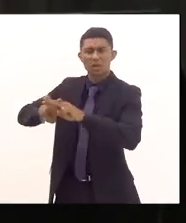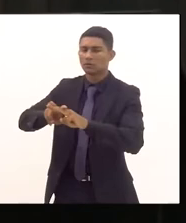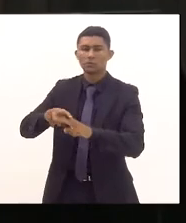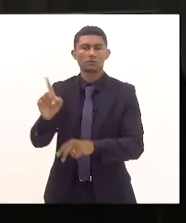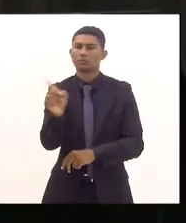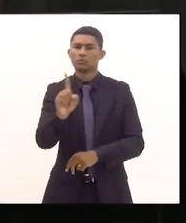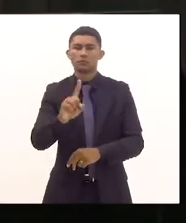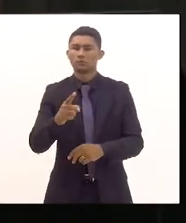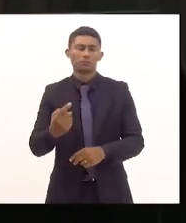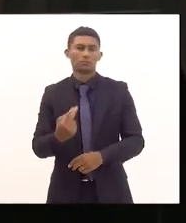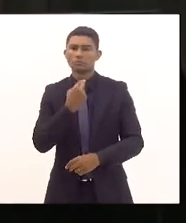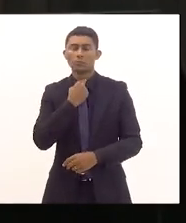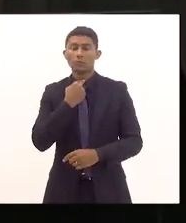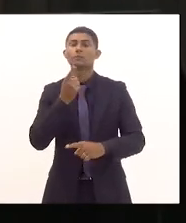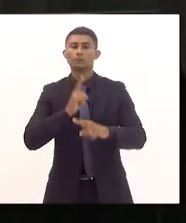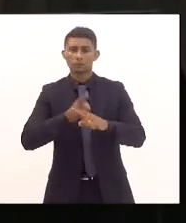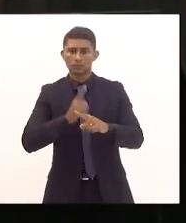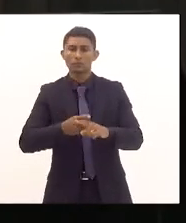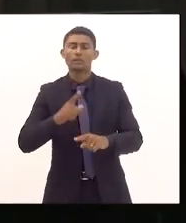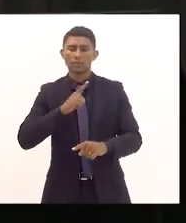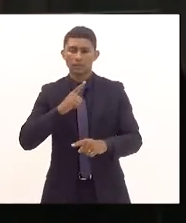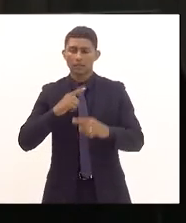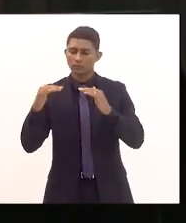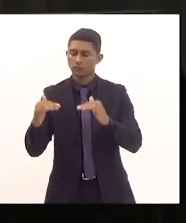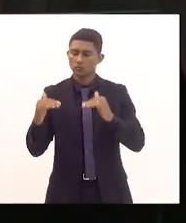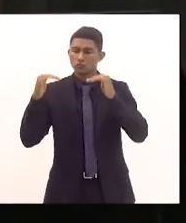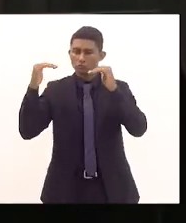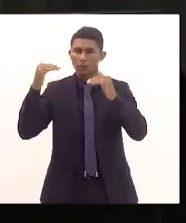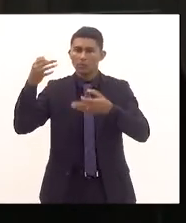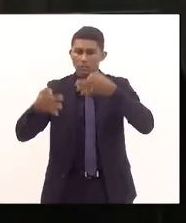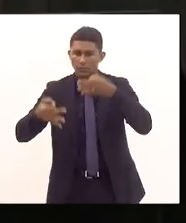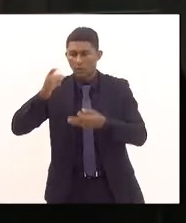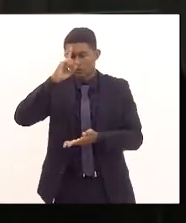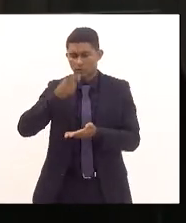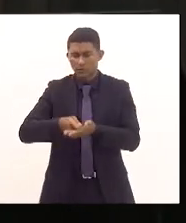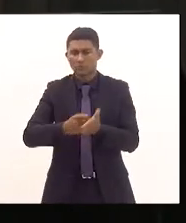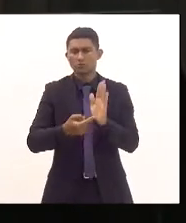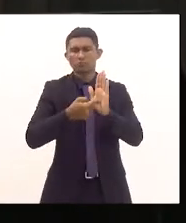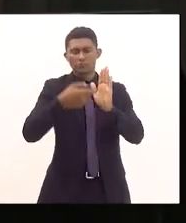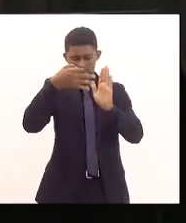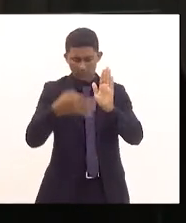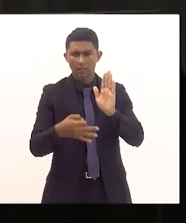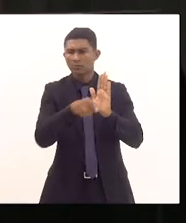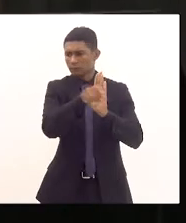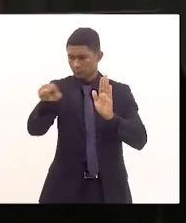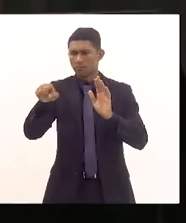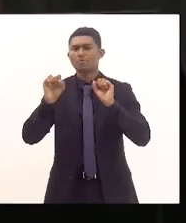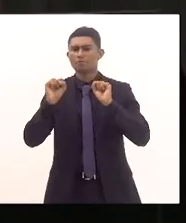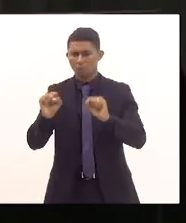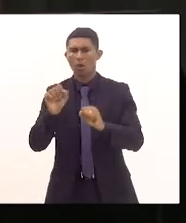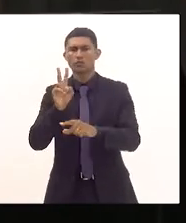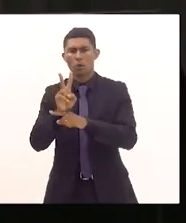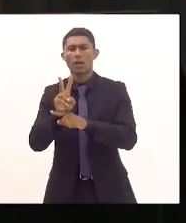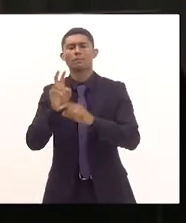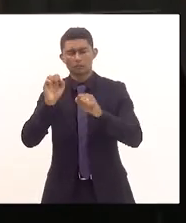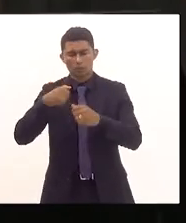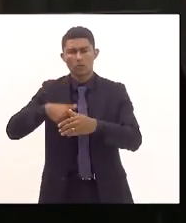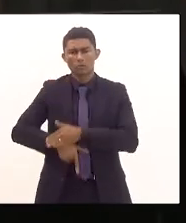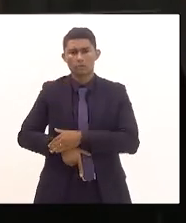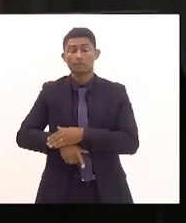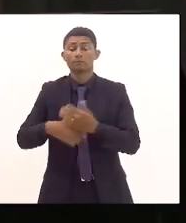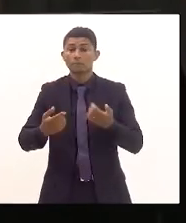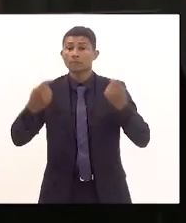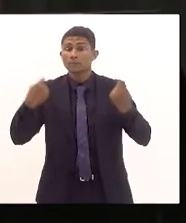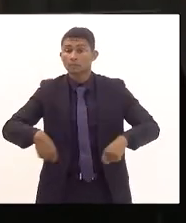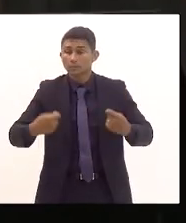decorre de uma decisão do STF agora mais do que isso é preciso que a gente institutionalize de uma vez por